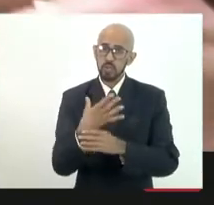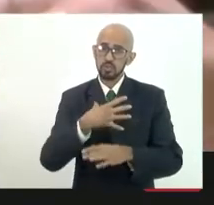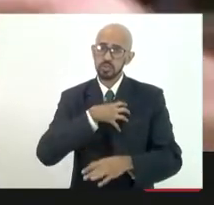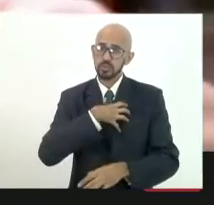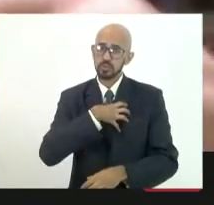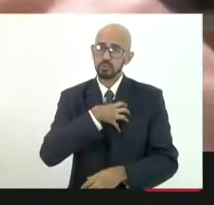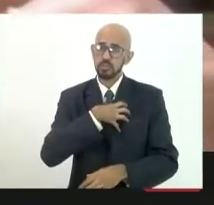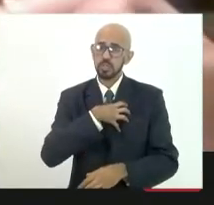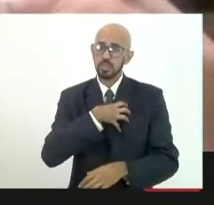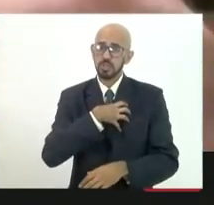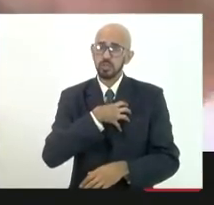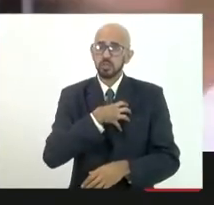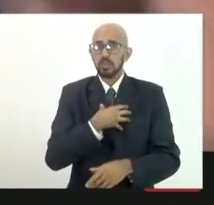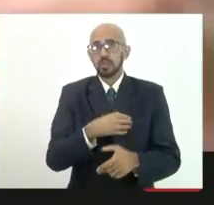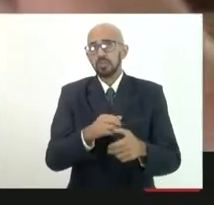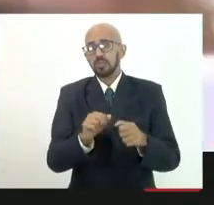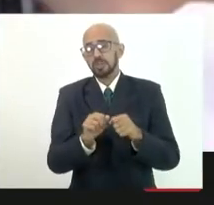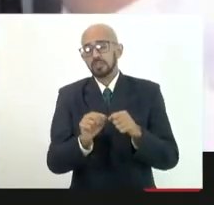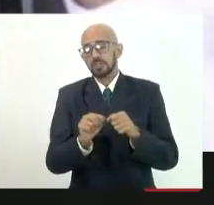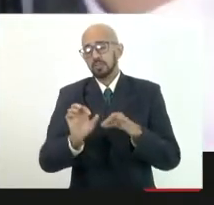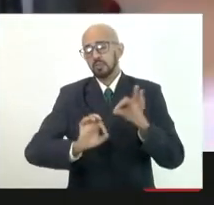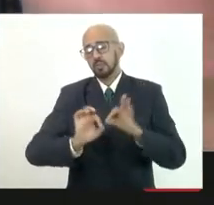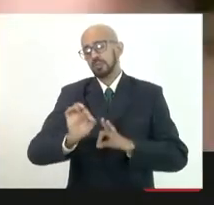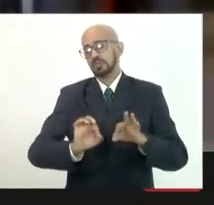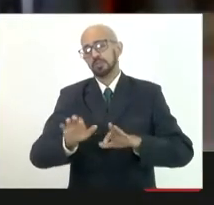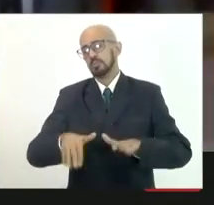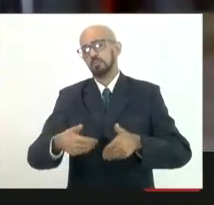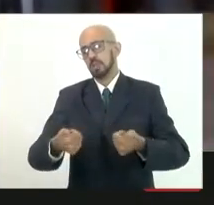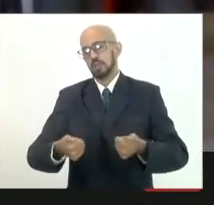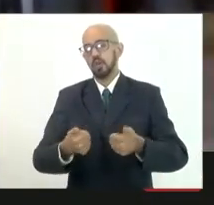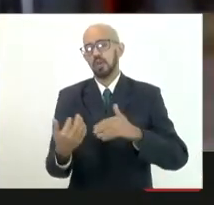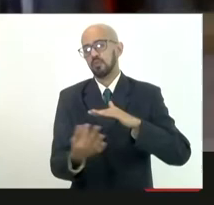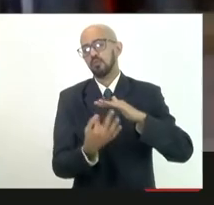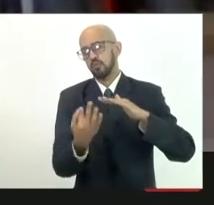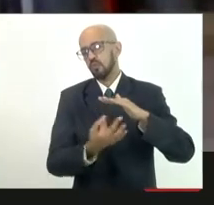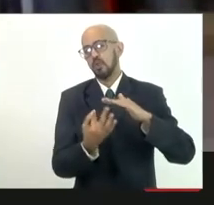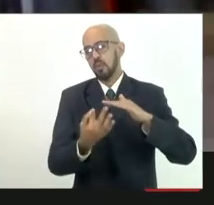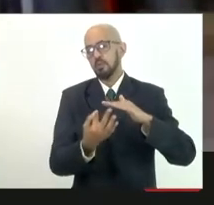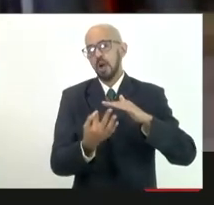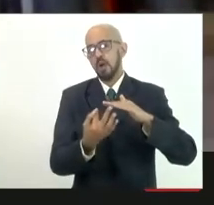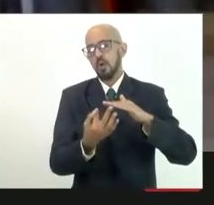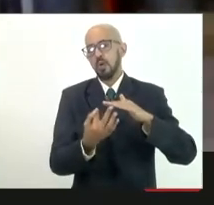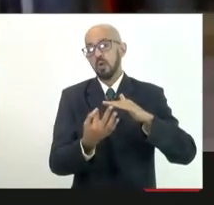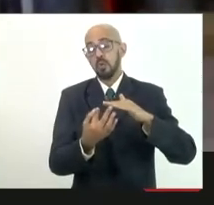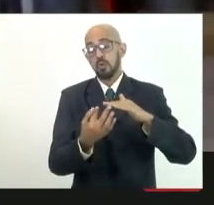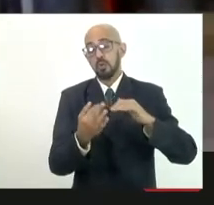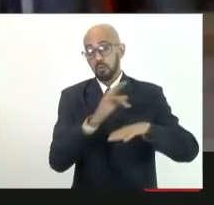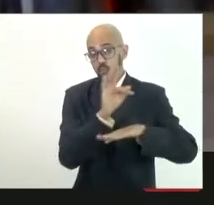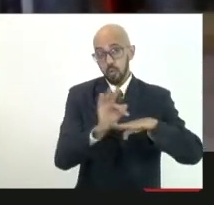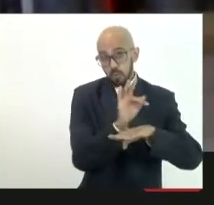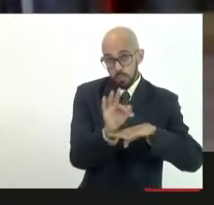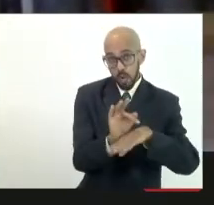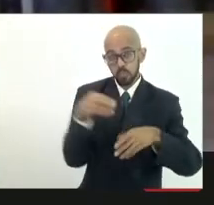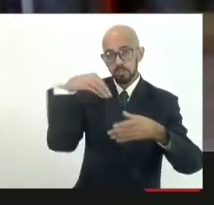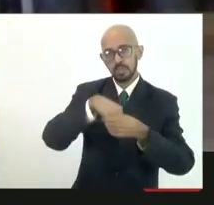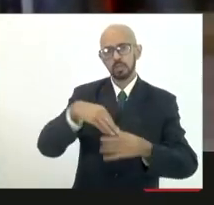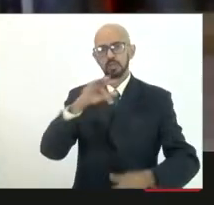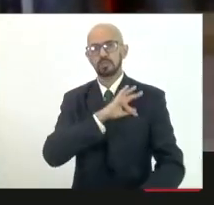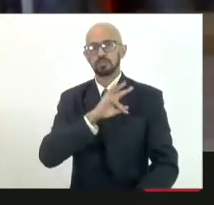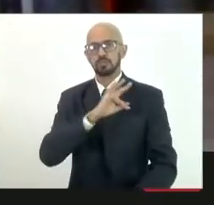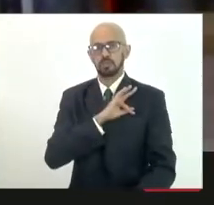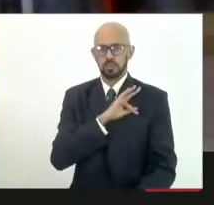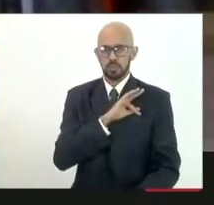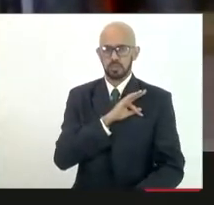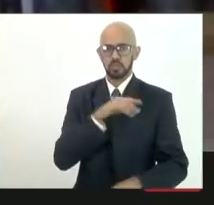algo mais organizado e mais formal no âmbito das polícias, porque